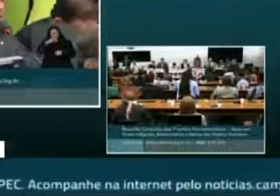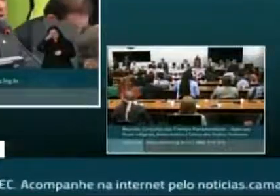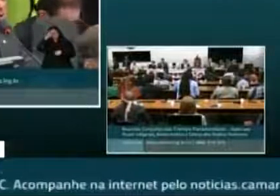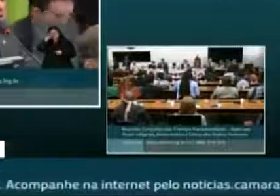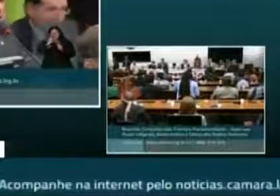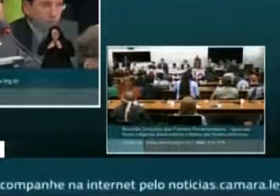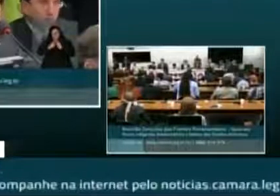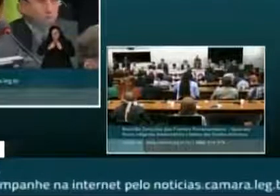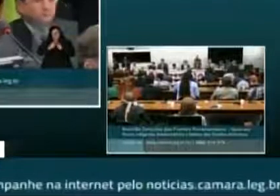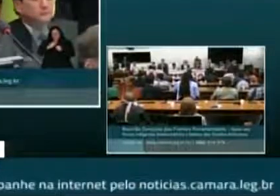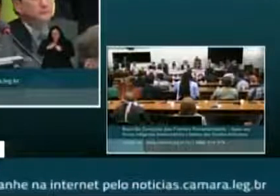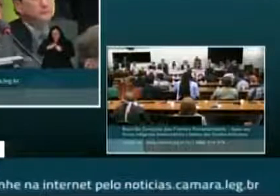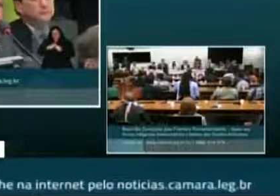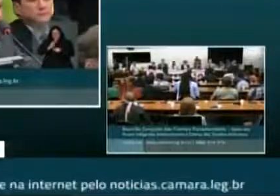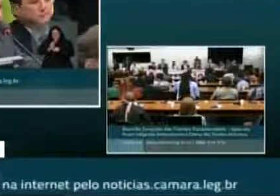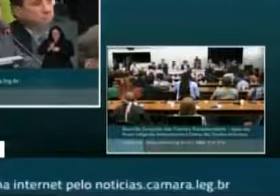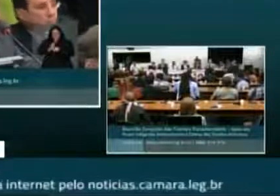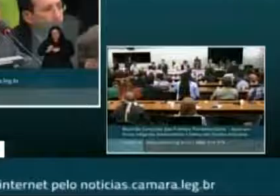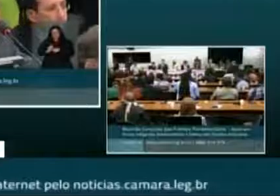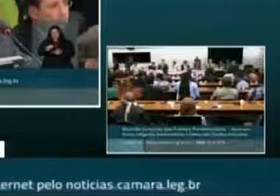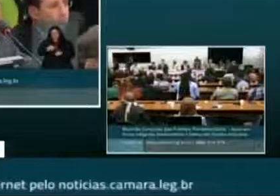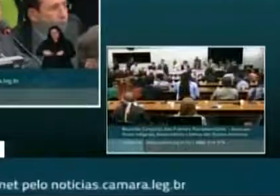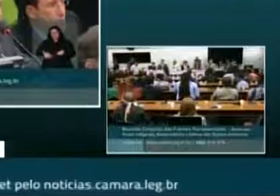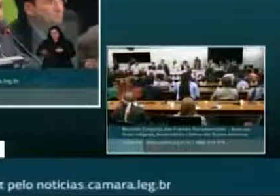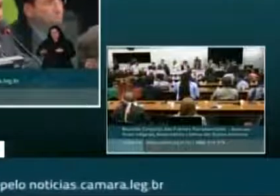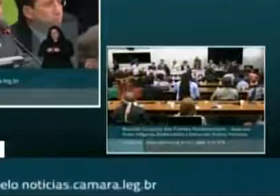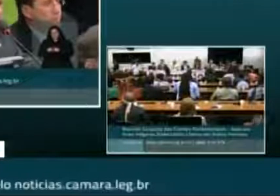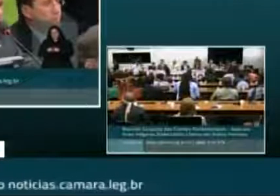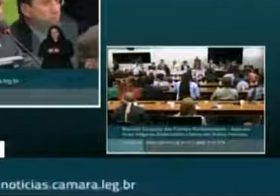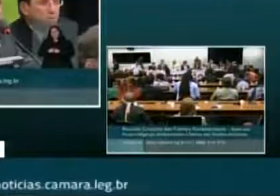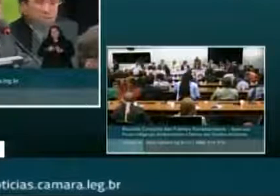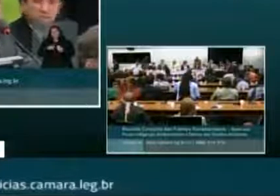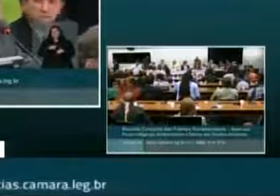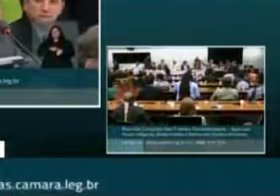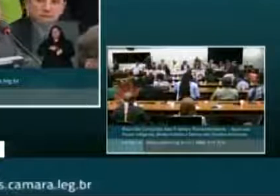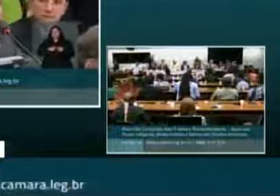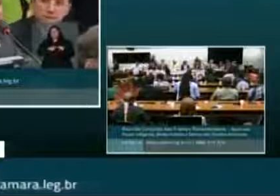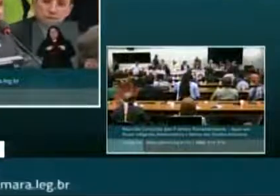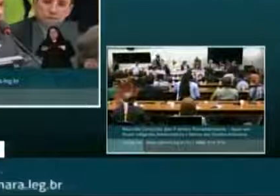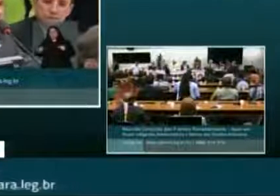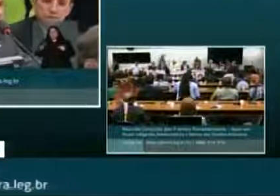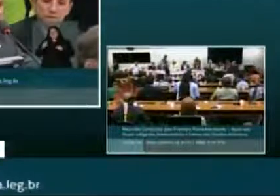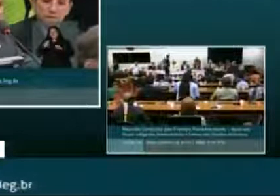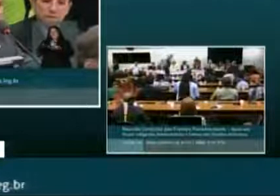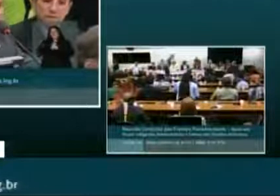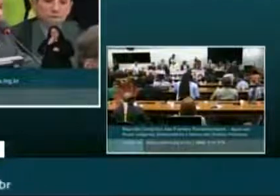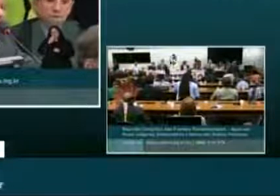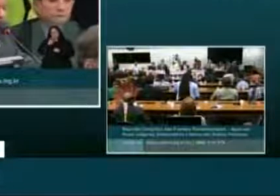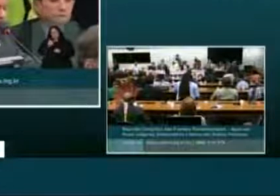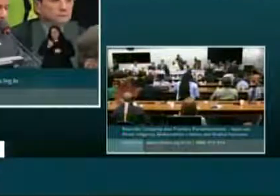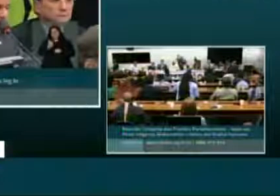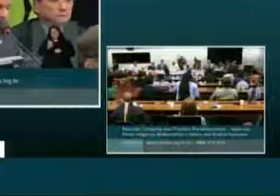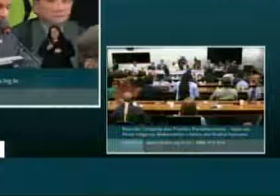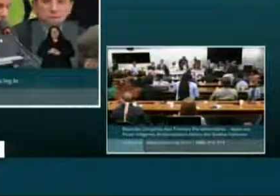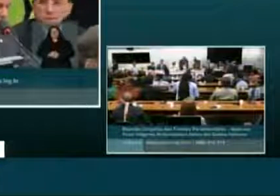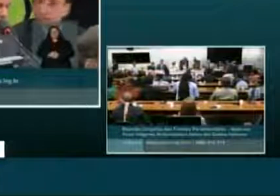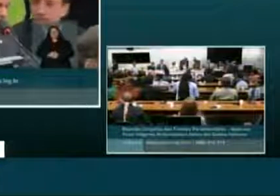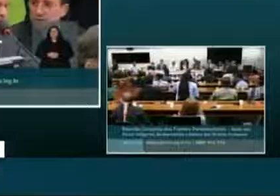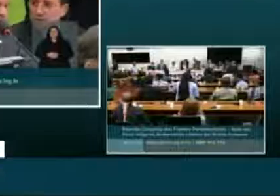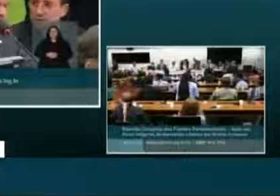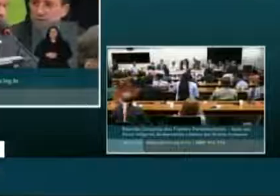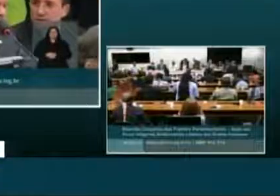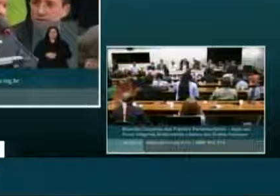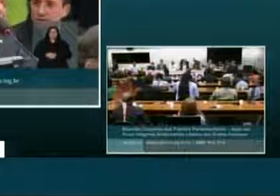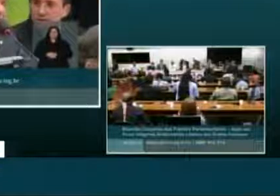estaduais e o presidente da República tenham um tempo que não seja inquietado pela imposição de um calendário eleitoral e, portanto, o prazo de